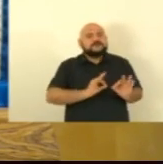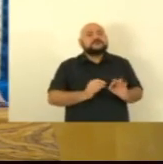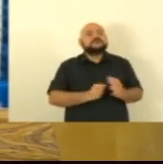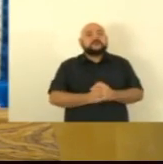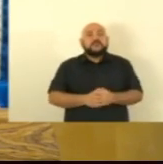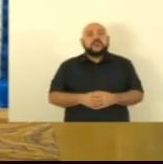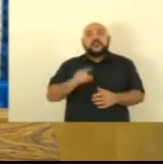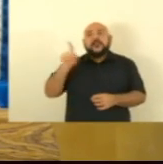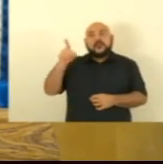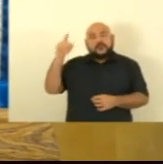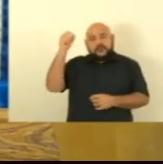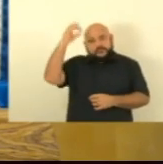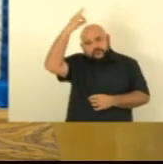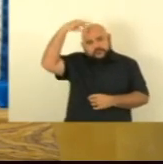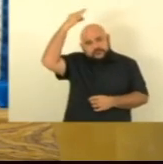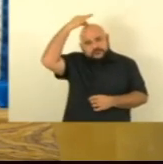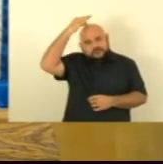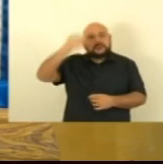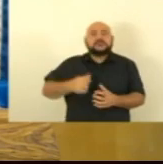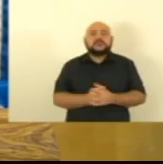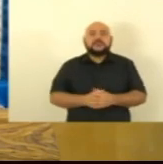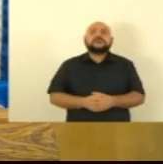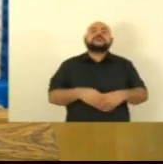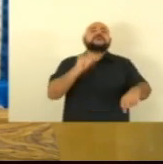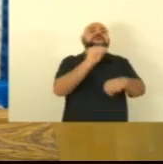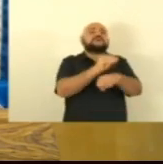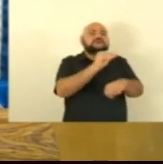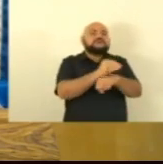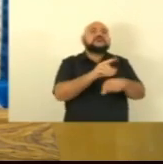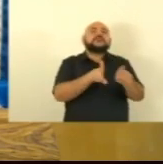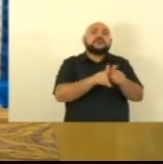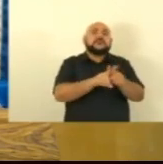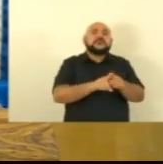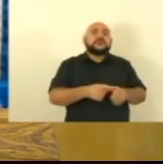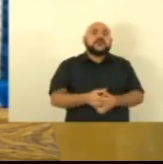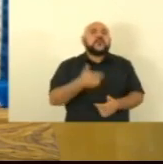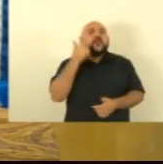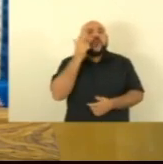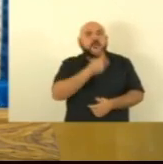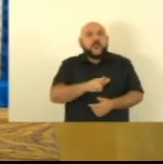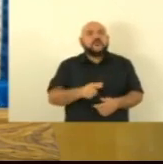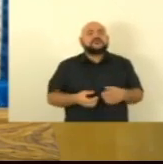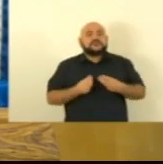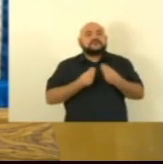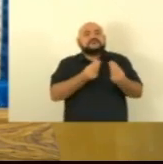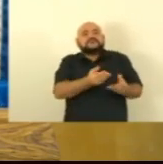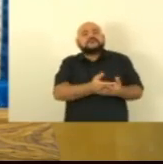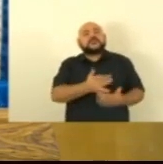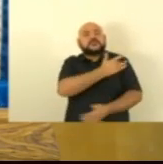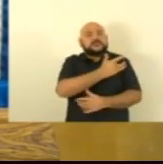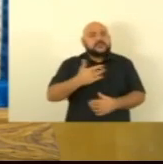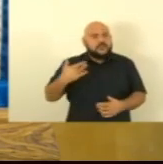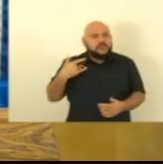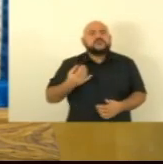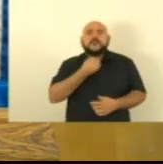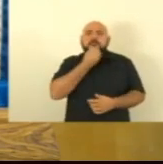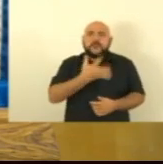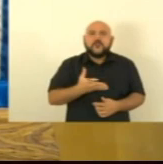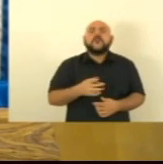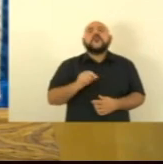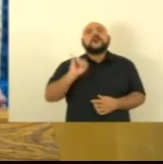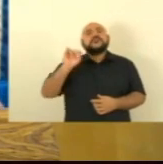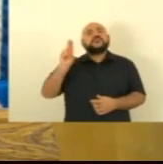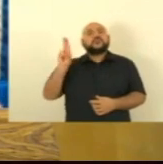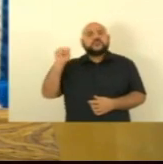assumir aquela gestão daquela unidade hospitalar e promover saúde com dignidade e respeito à comunidade unense da região do